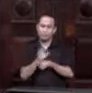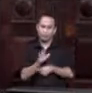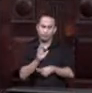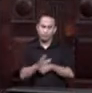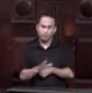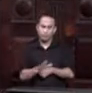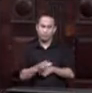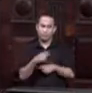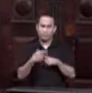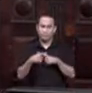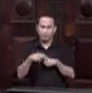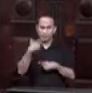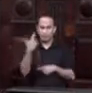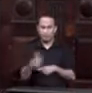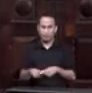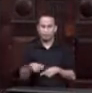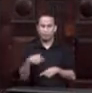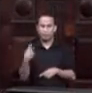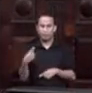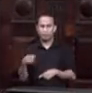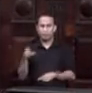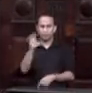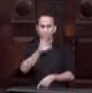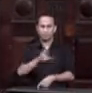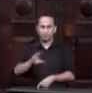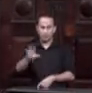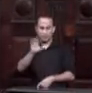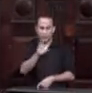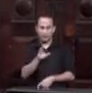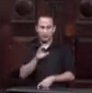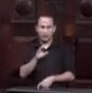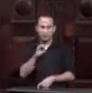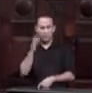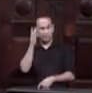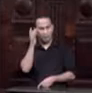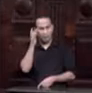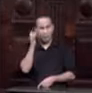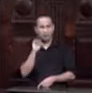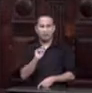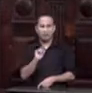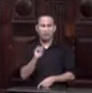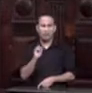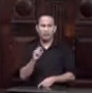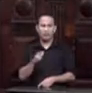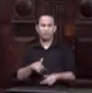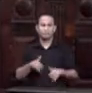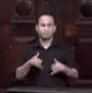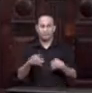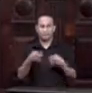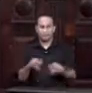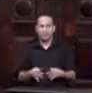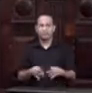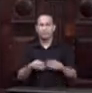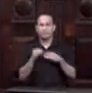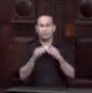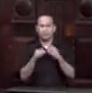que novamente o nosso Estado entre no rumo de pelo menos enxergar um amanhã com mais dignidade aos nossos